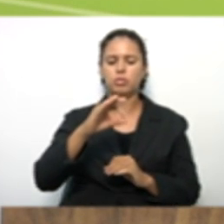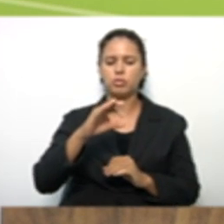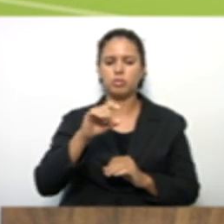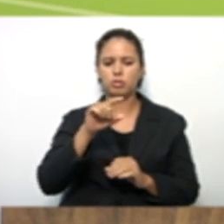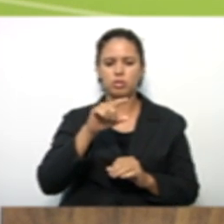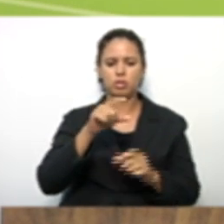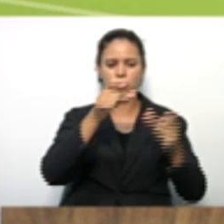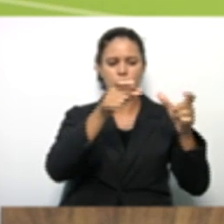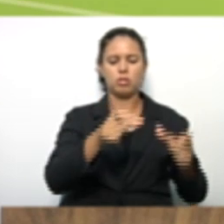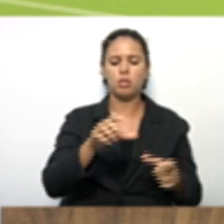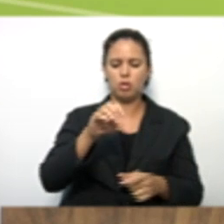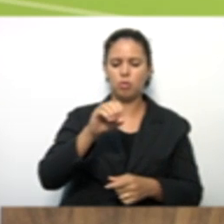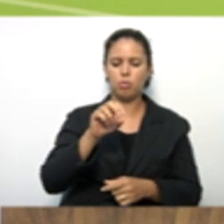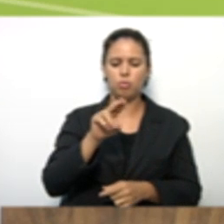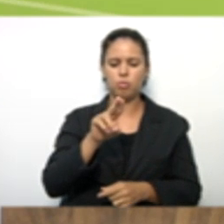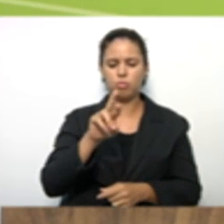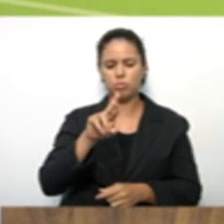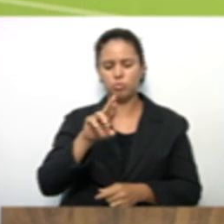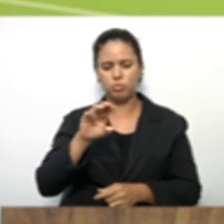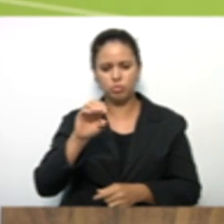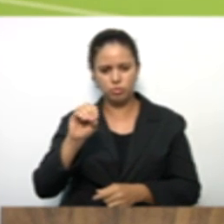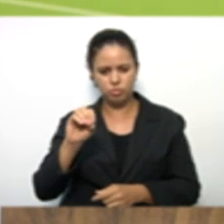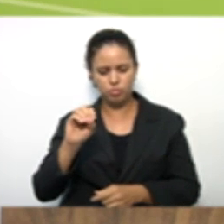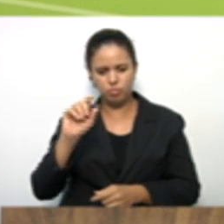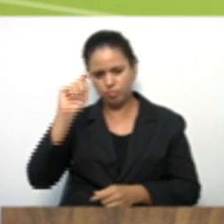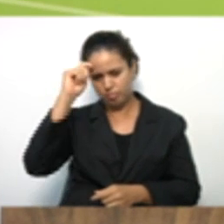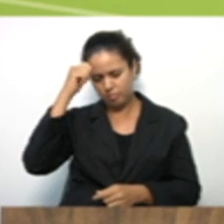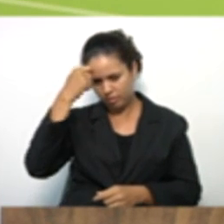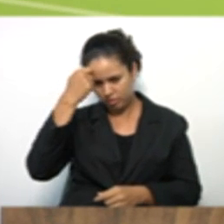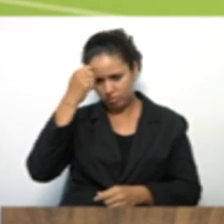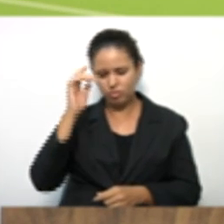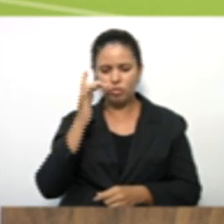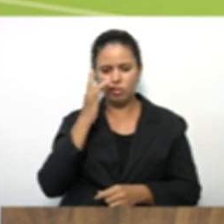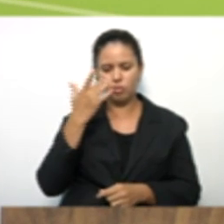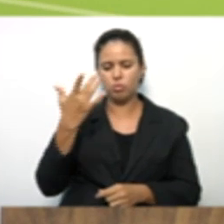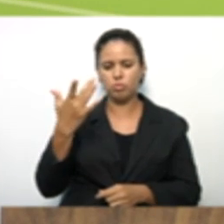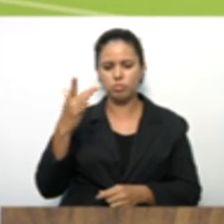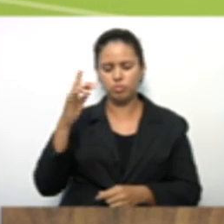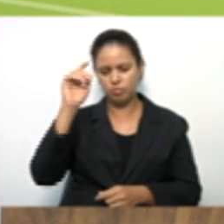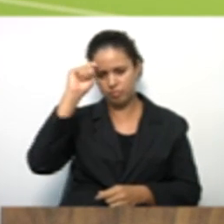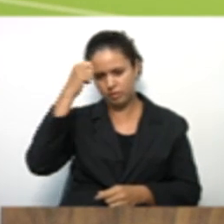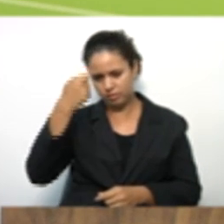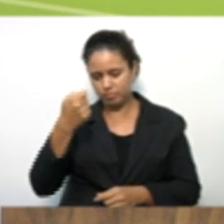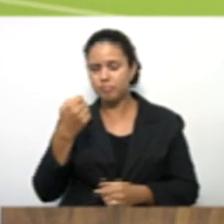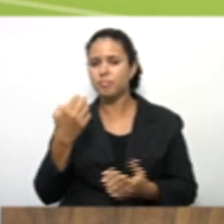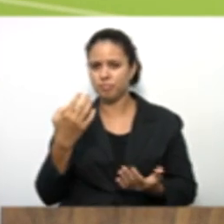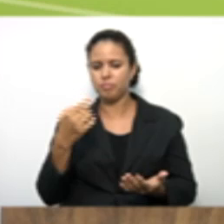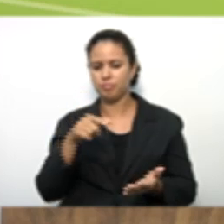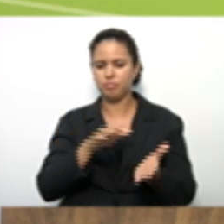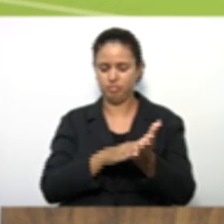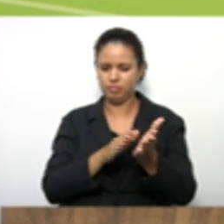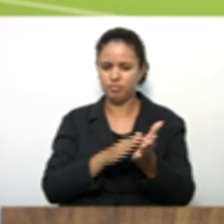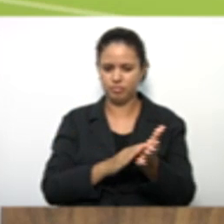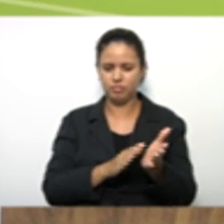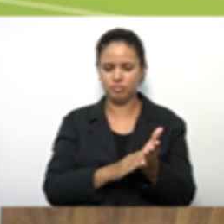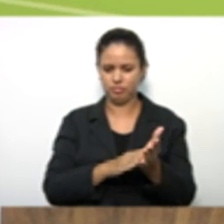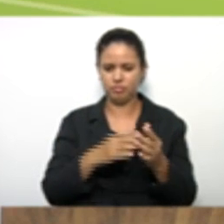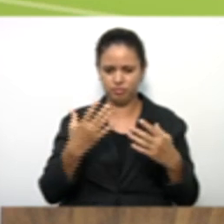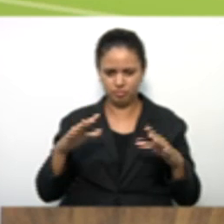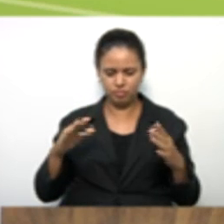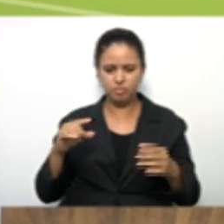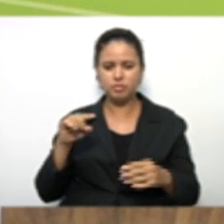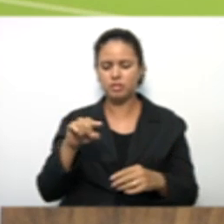Maria de Matos e Silva. Também teve outra escola, Paulo Freire e Ramundo Neto. Parabéns vocês estarem participando,